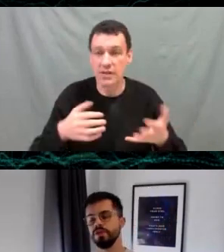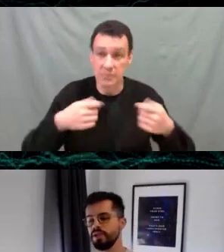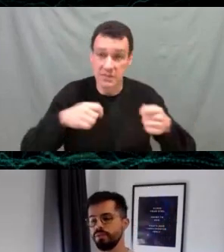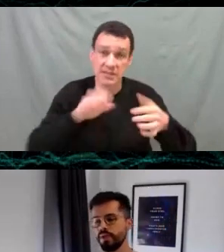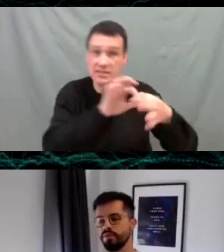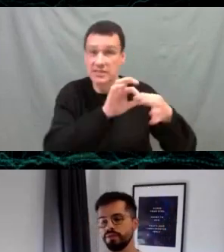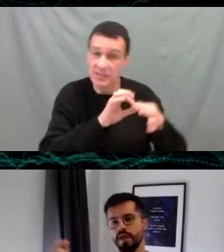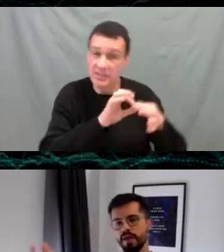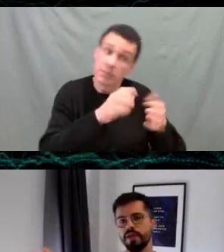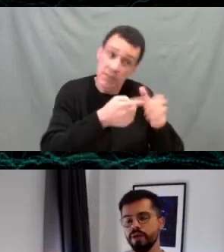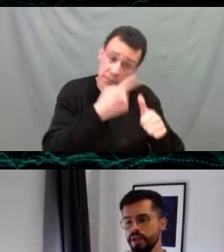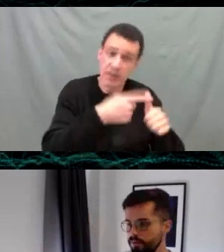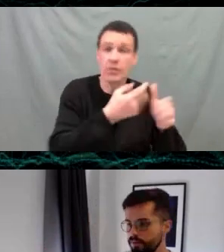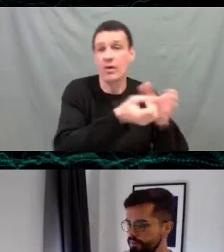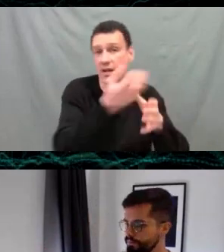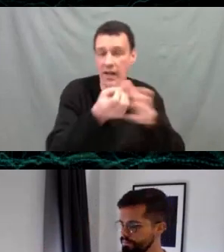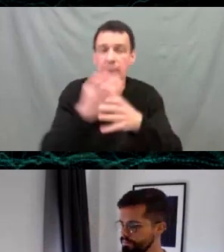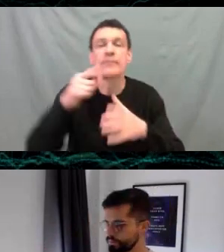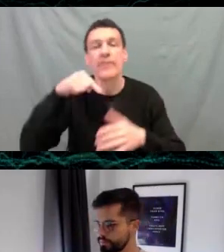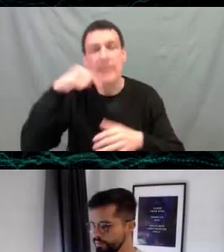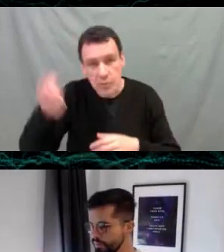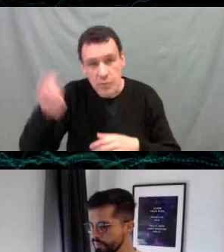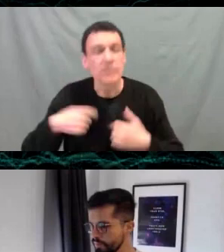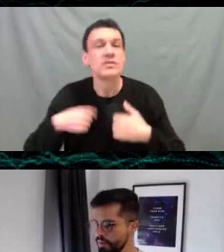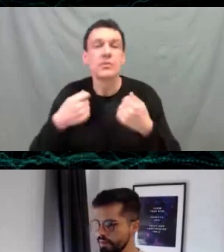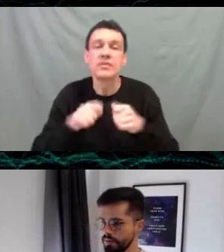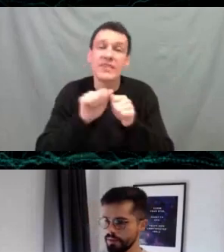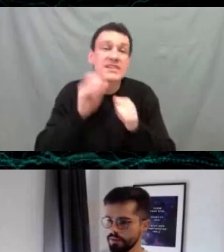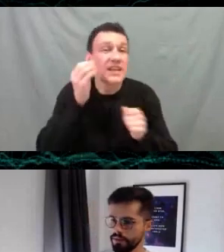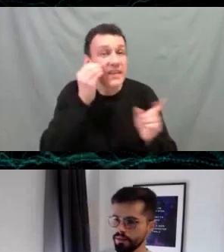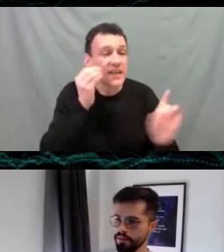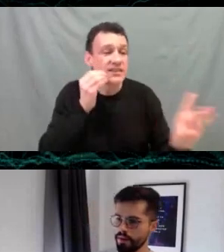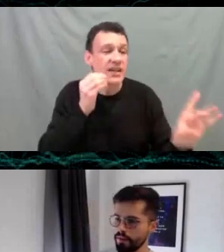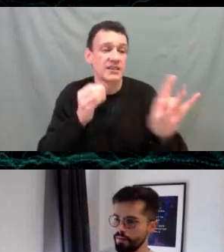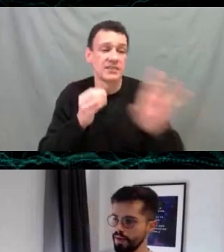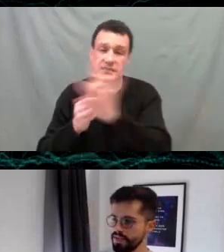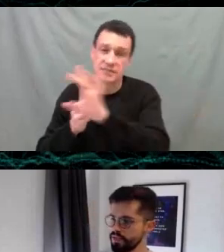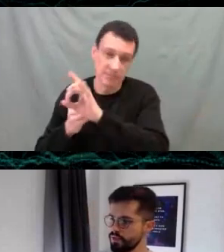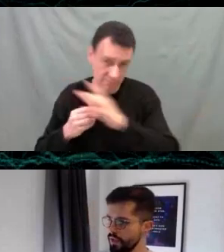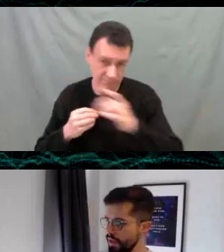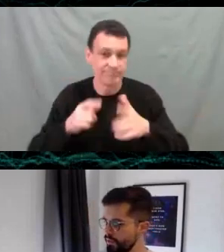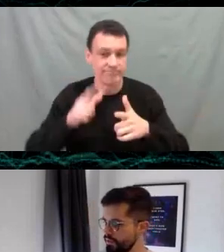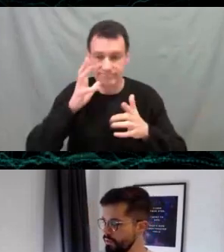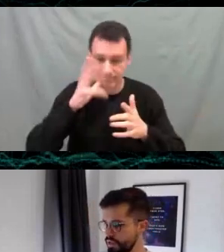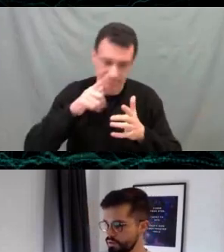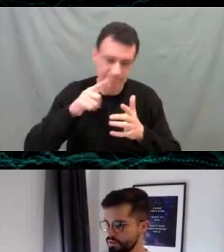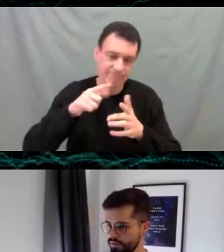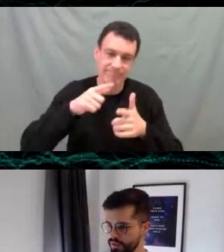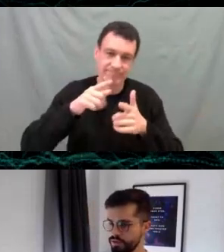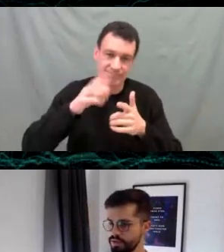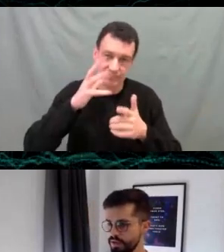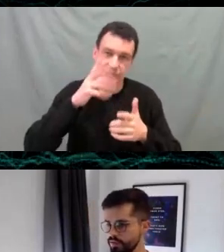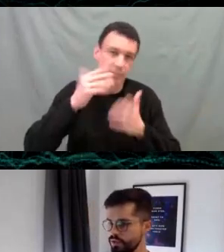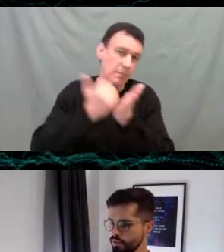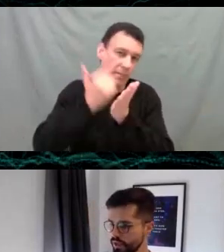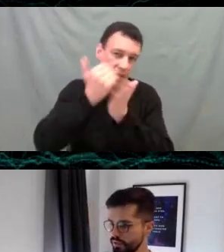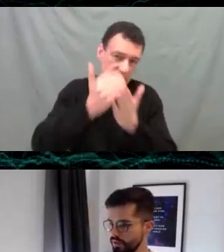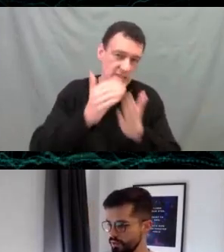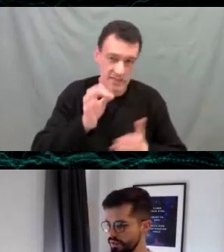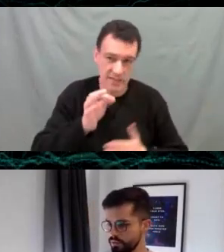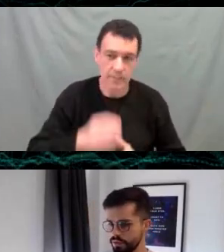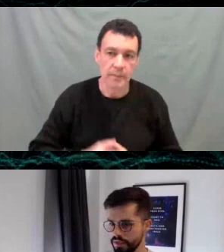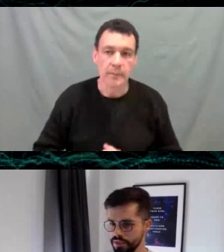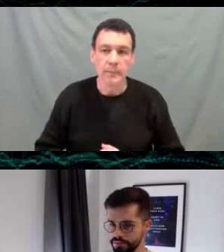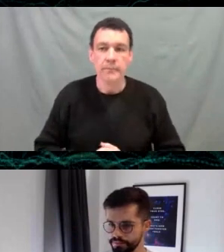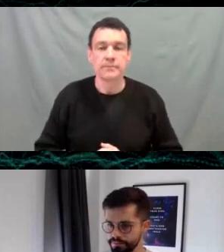dentro da sua função de teste para que você tem aquilo criado né é mas é isso aí vamos ver se a gente consegue ver isso de ser